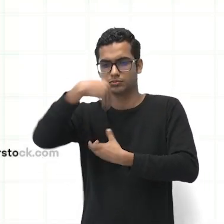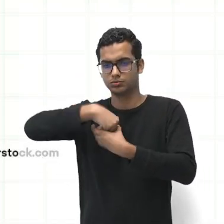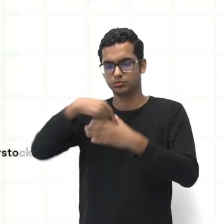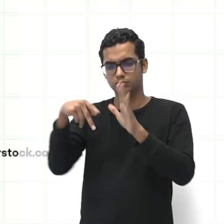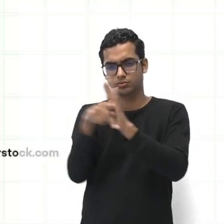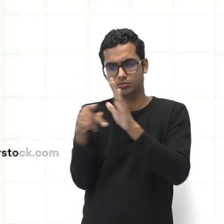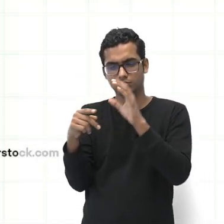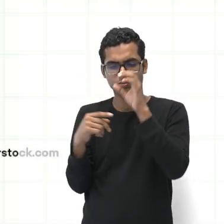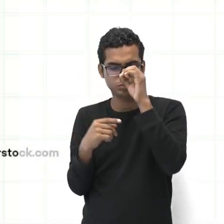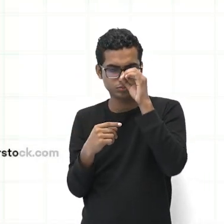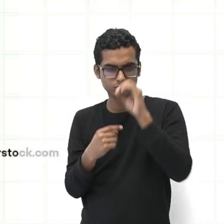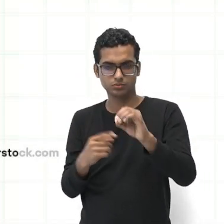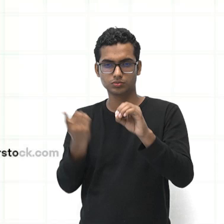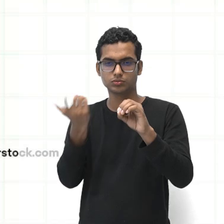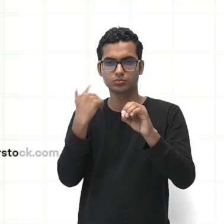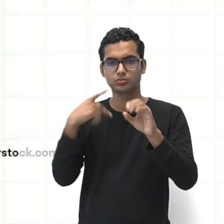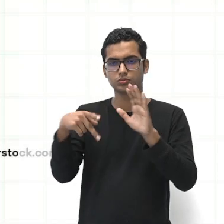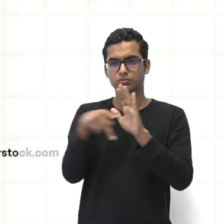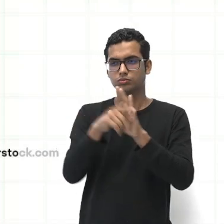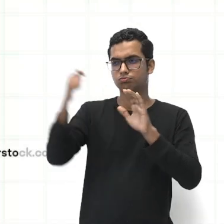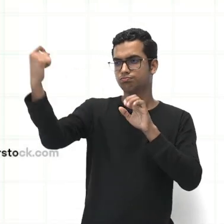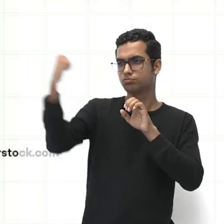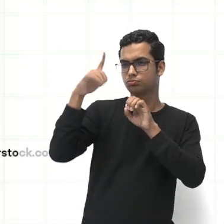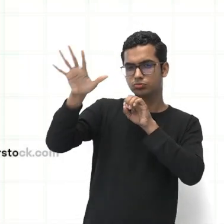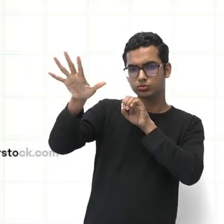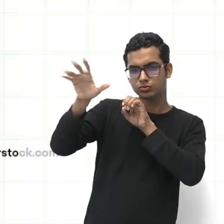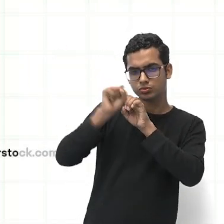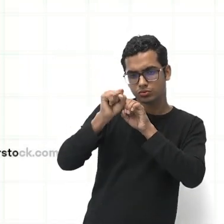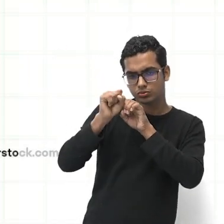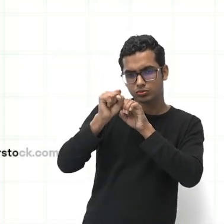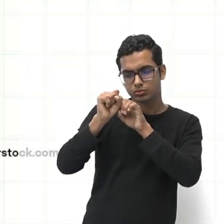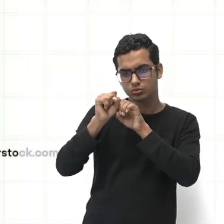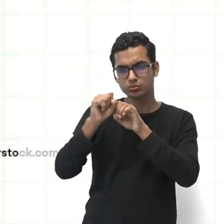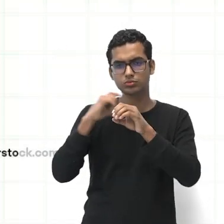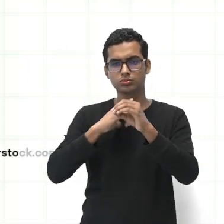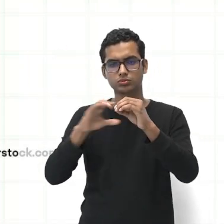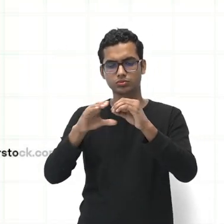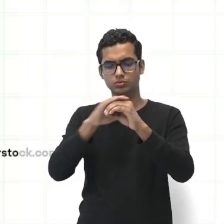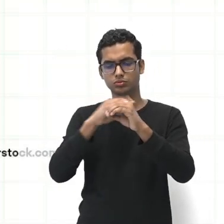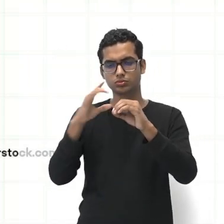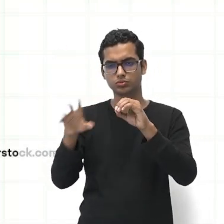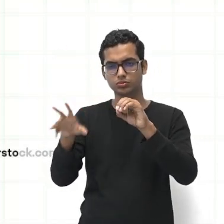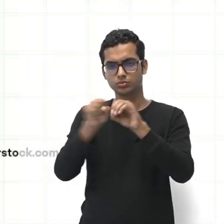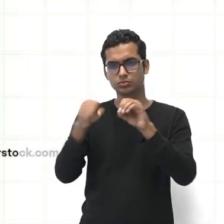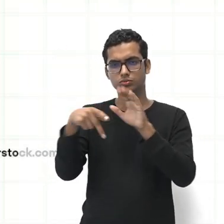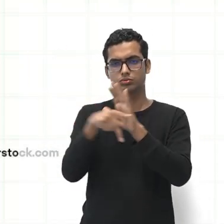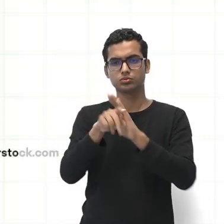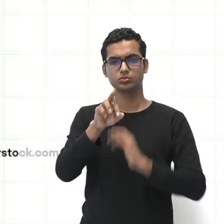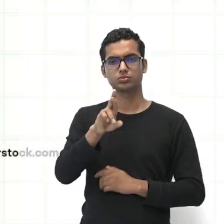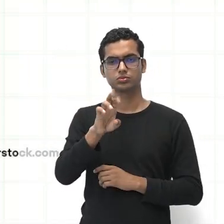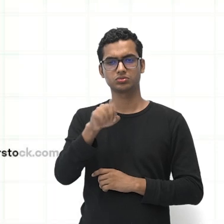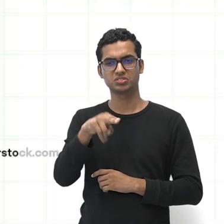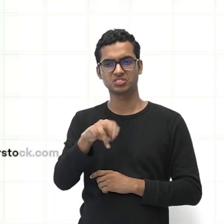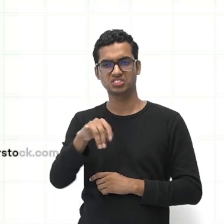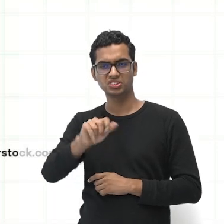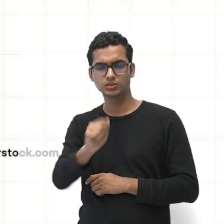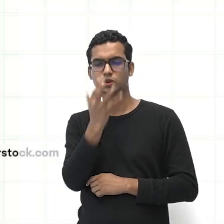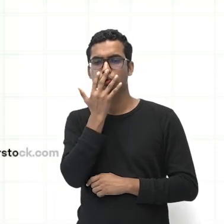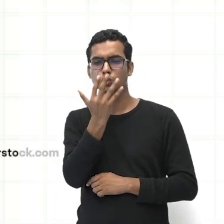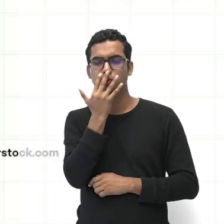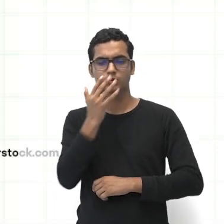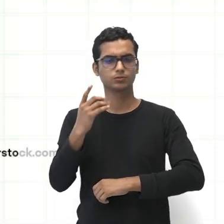e transmitida para onde? Para a retina. Observem aqui em